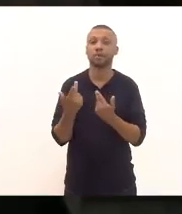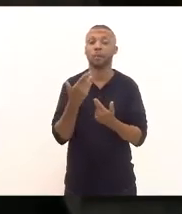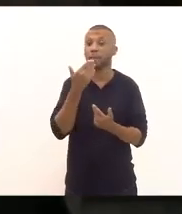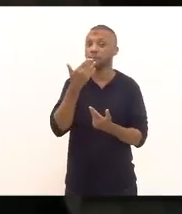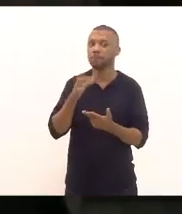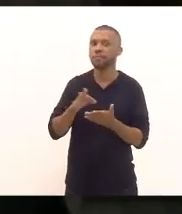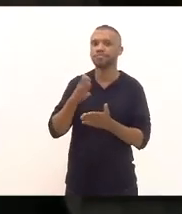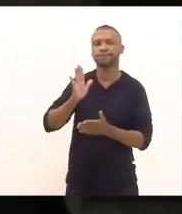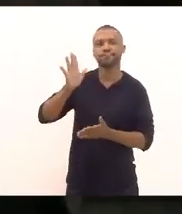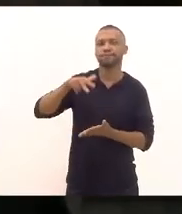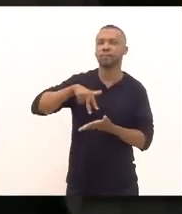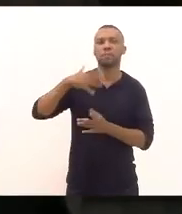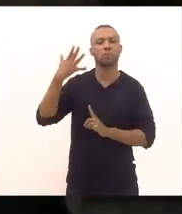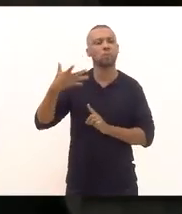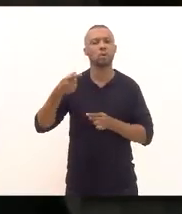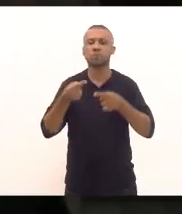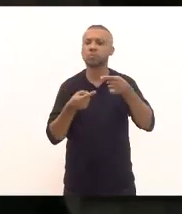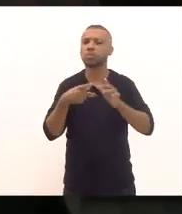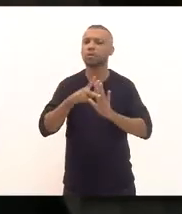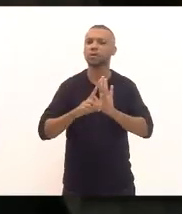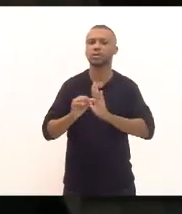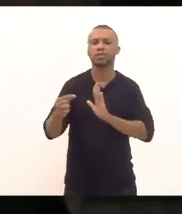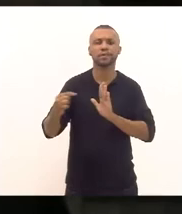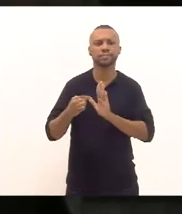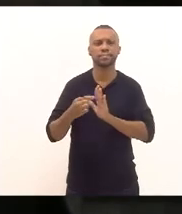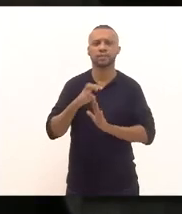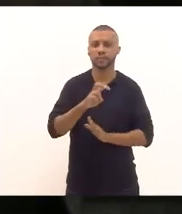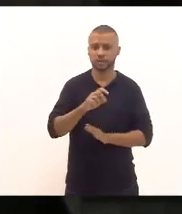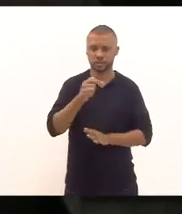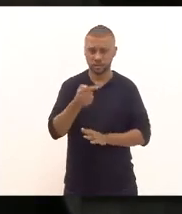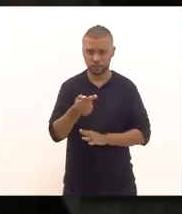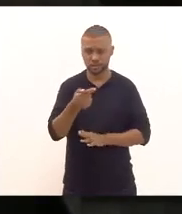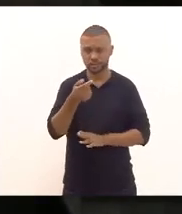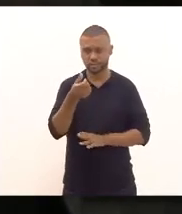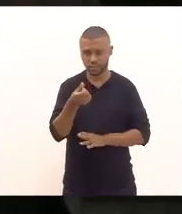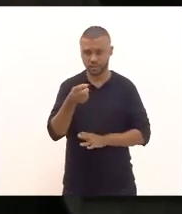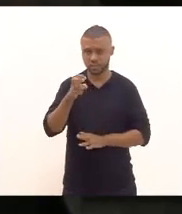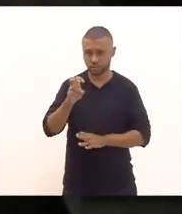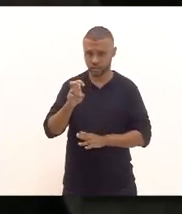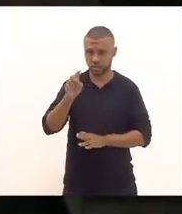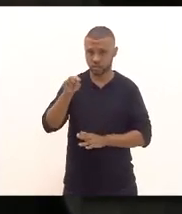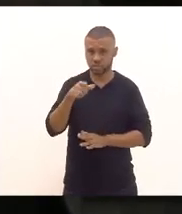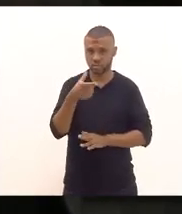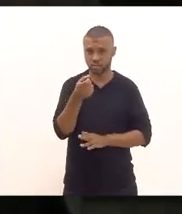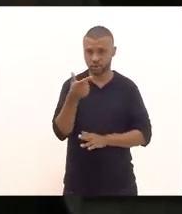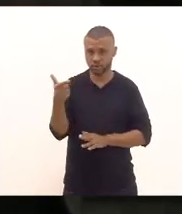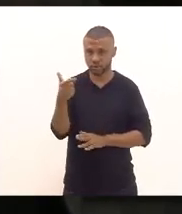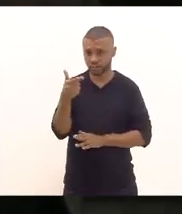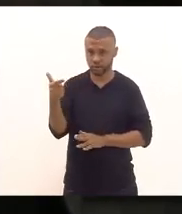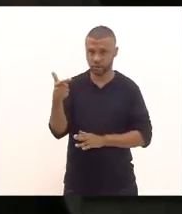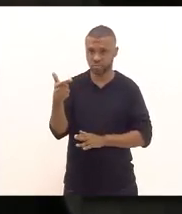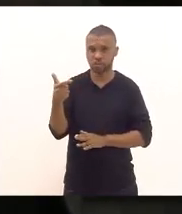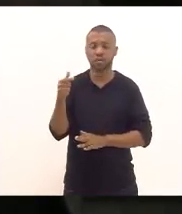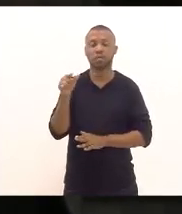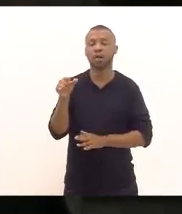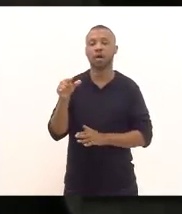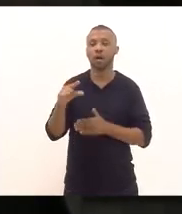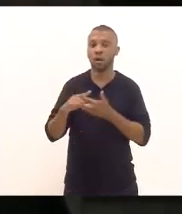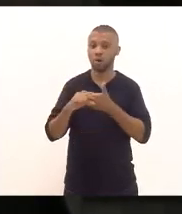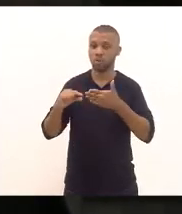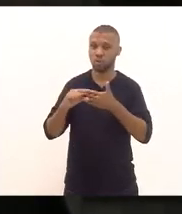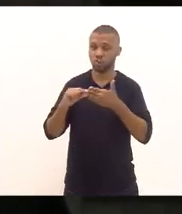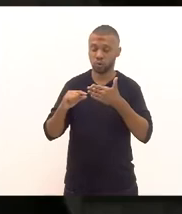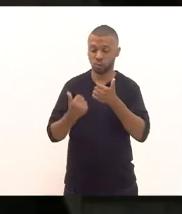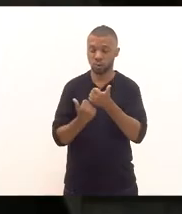inscrevi para discutir o projeto de lei 5765 de 2022 do qual